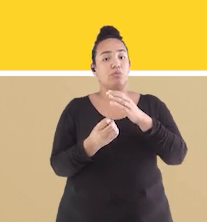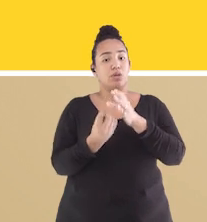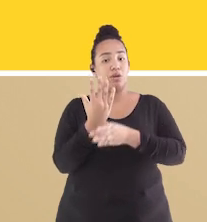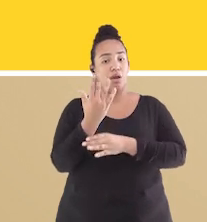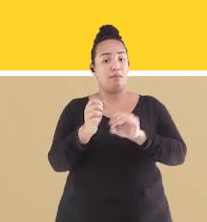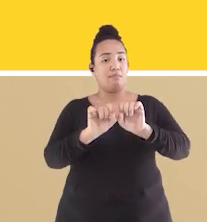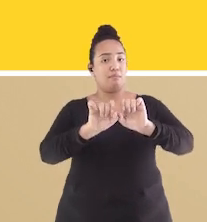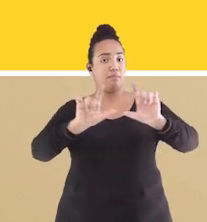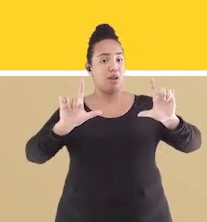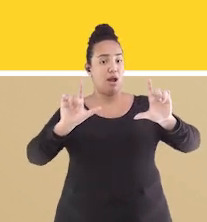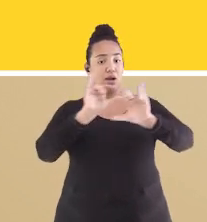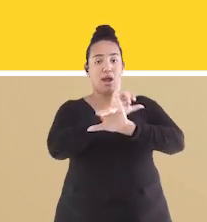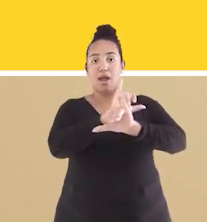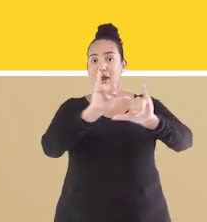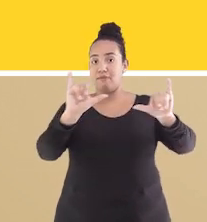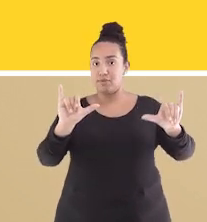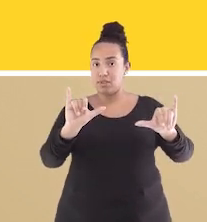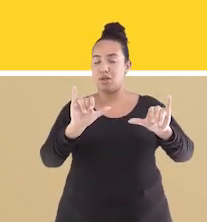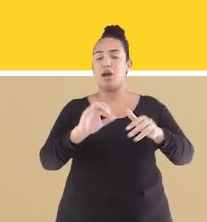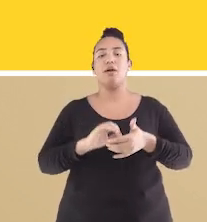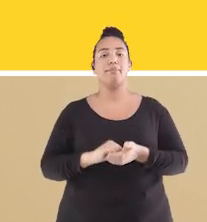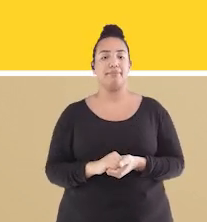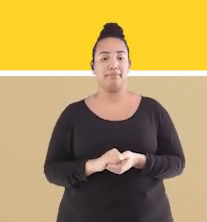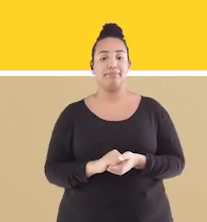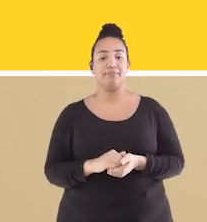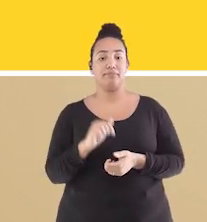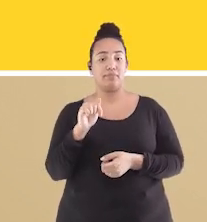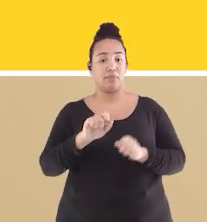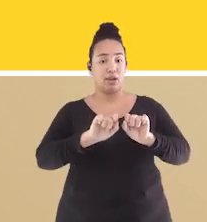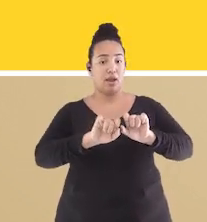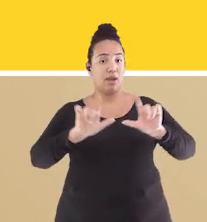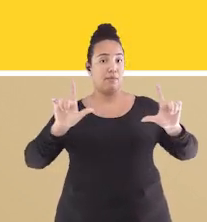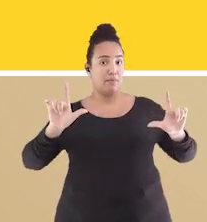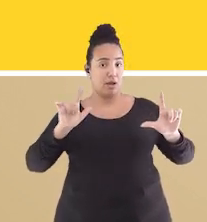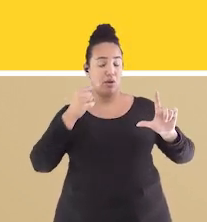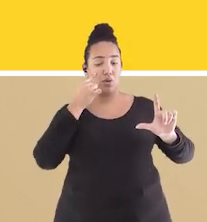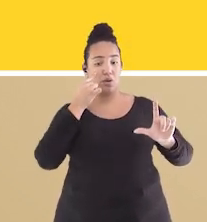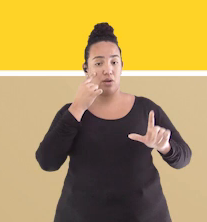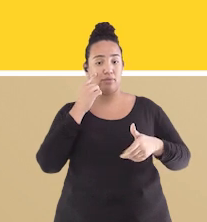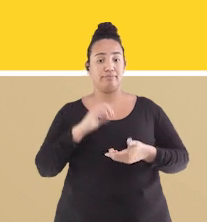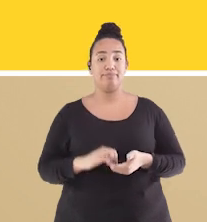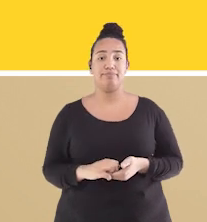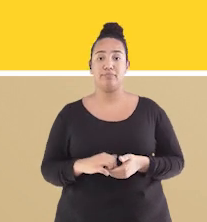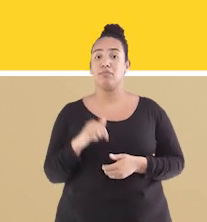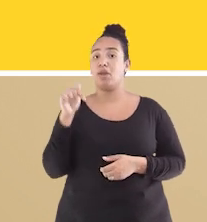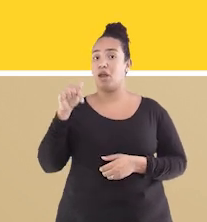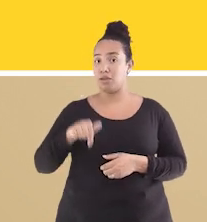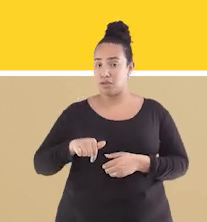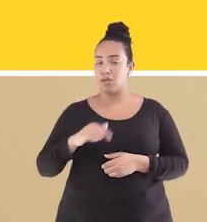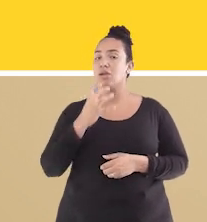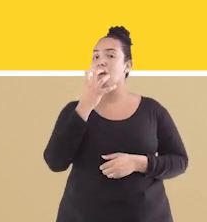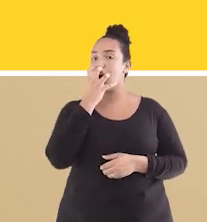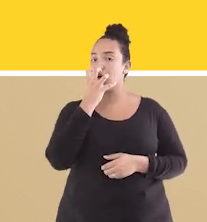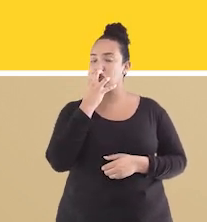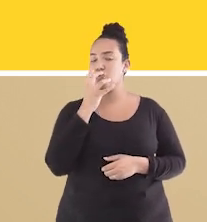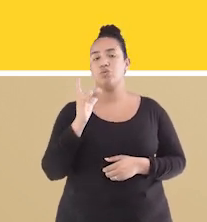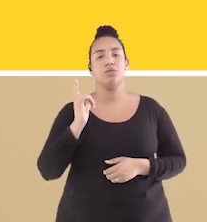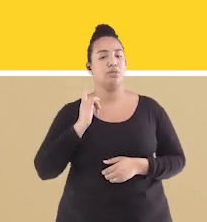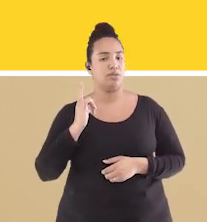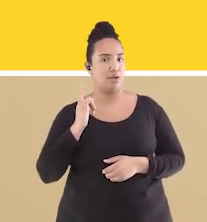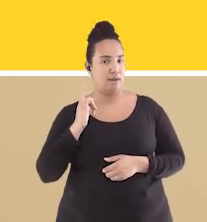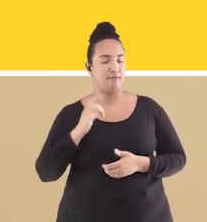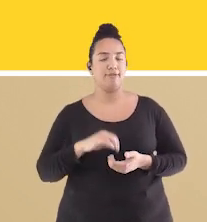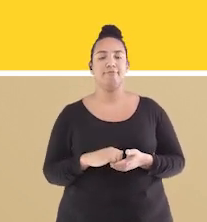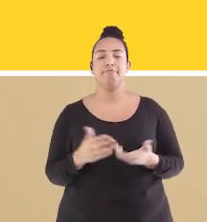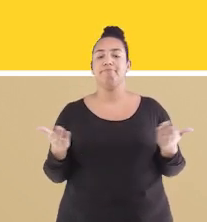para colocar no portão de sua casa. A placa ficou assim: aqui tem cachorro. Vamos para a